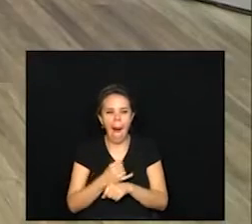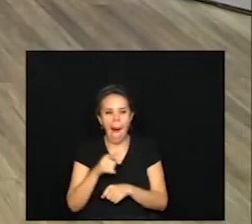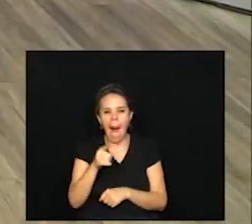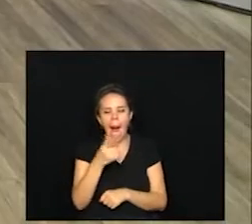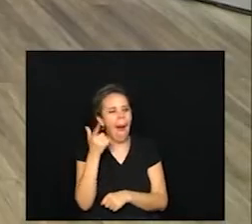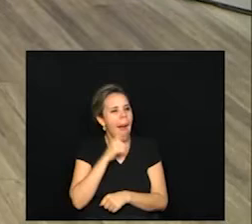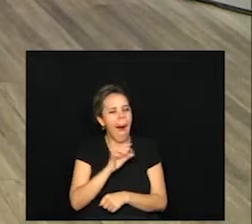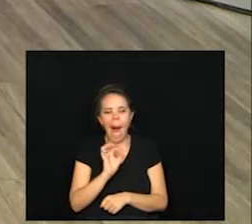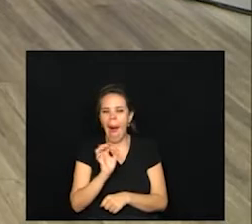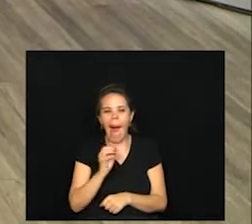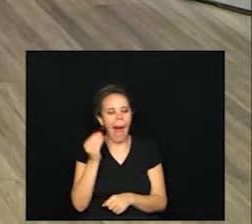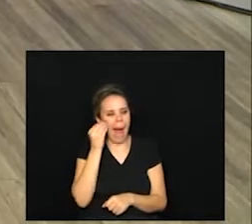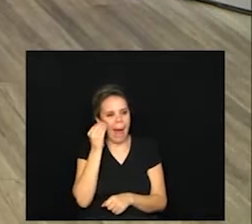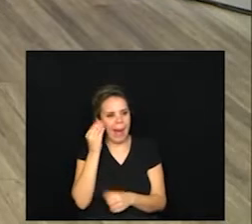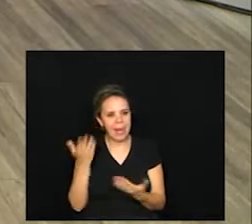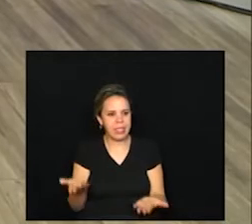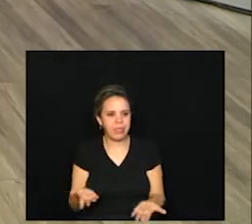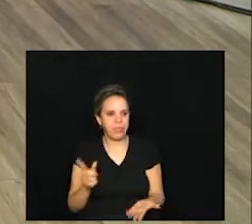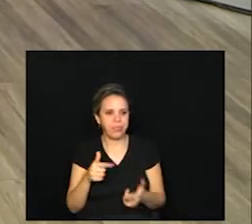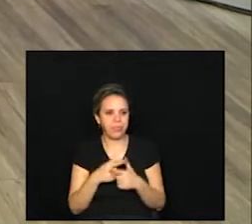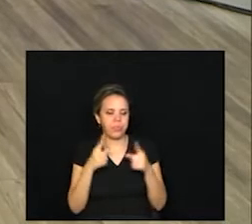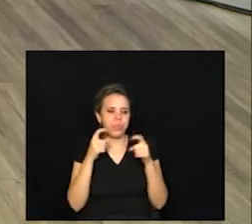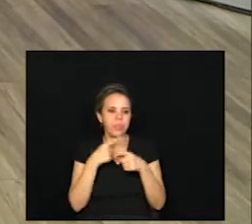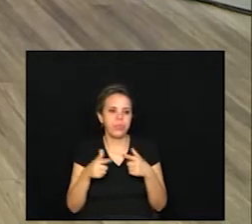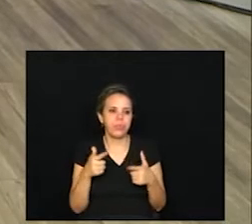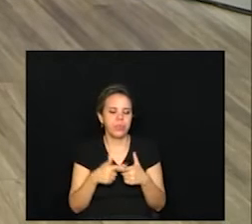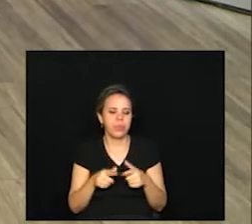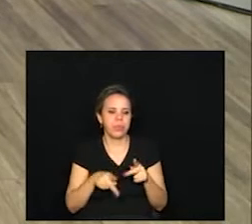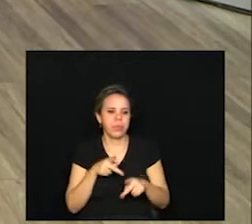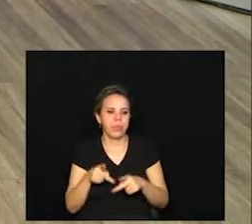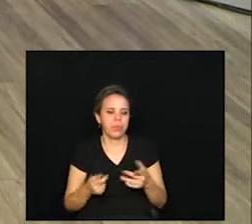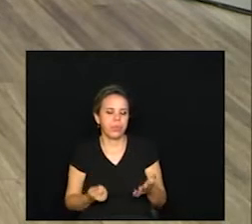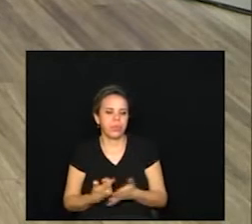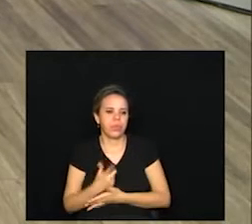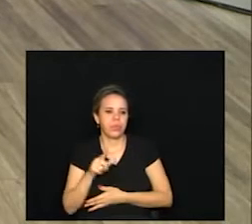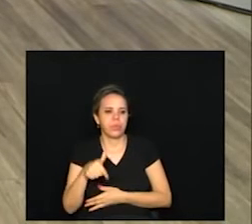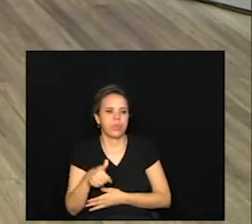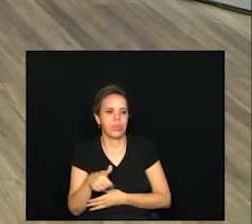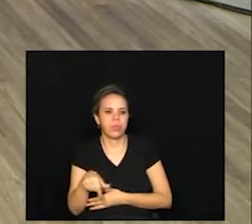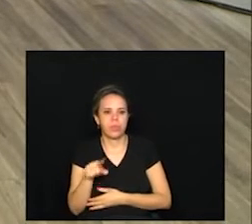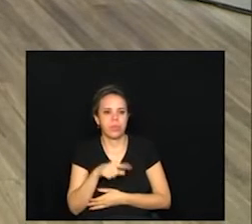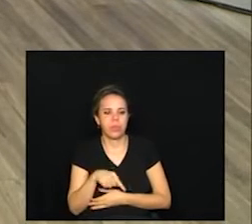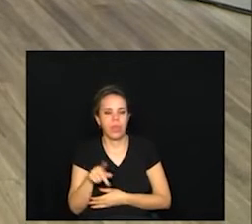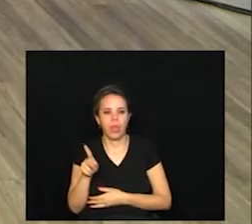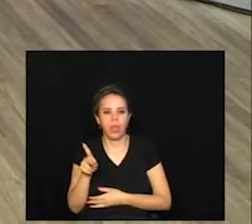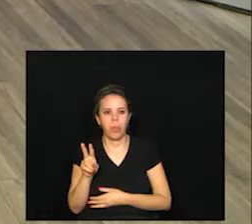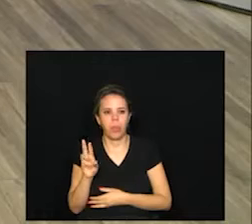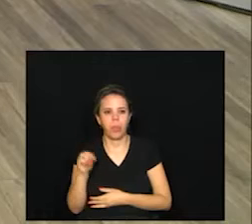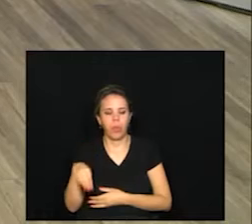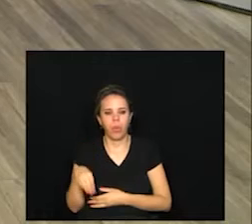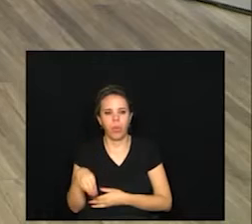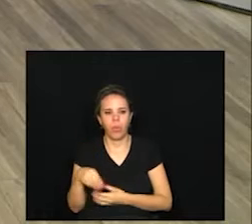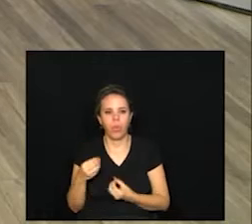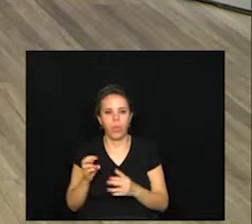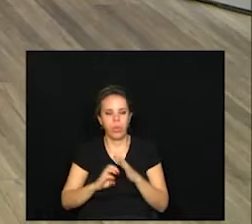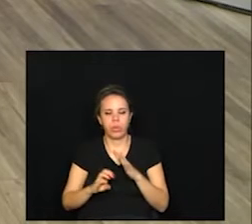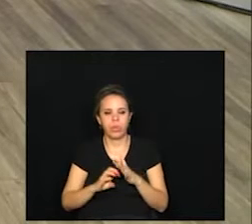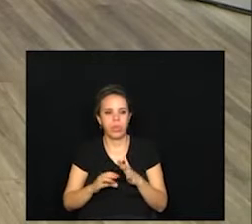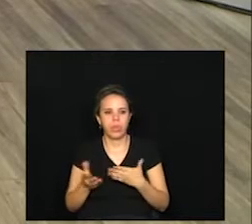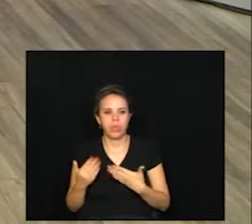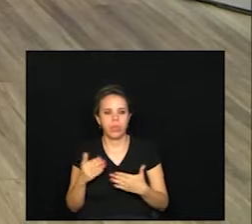não consegue experimentar, acho que essa é uma dificuldade para o consumidor e depois para vocês do PROCON com as empresas,